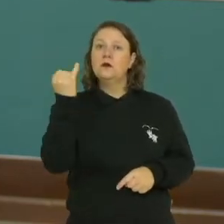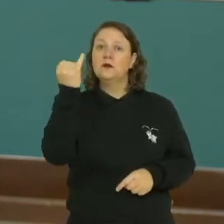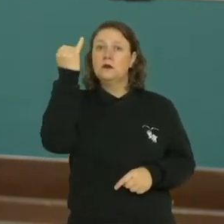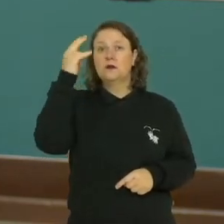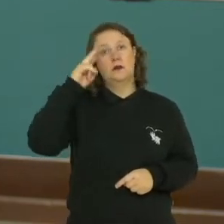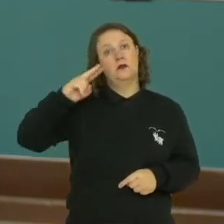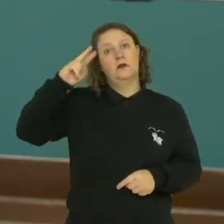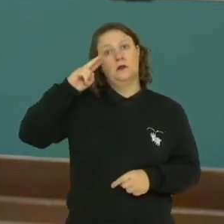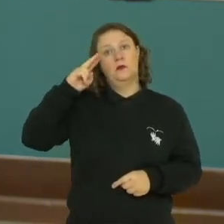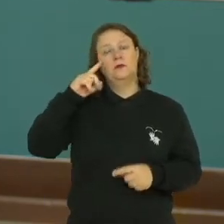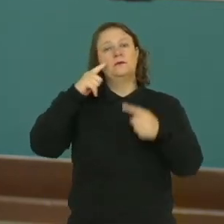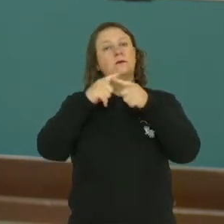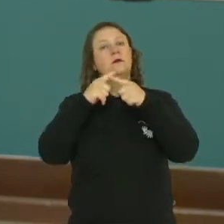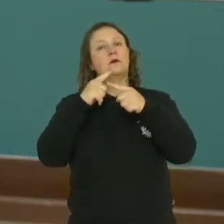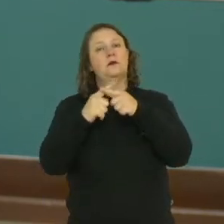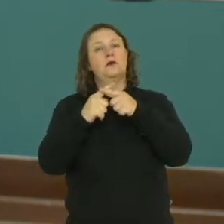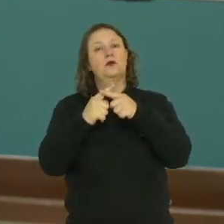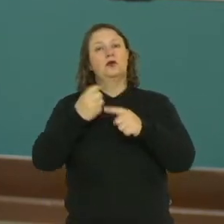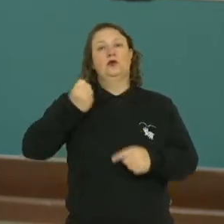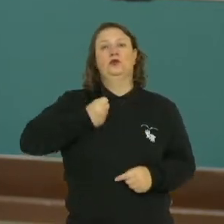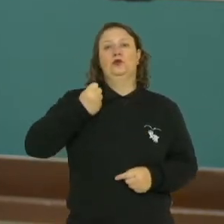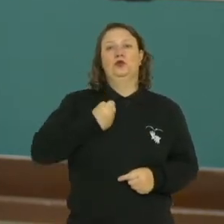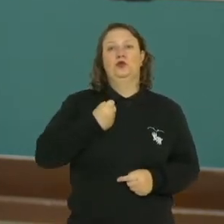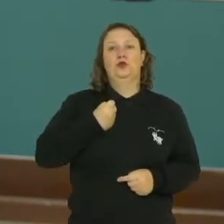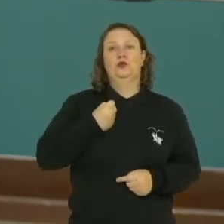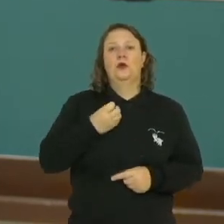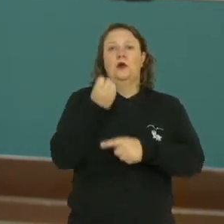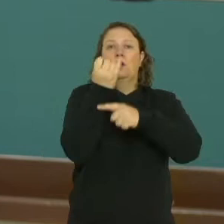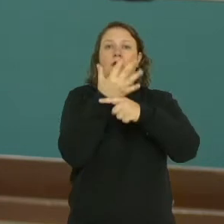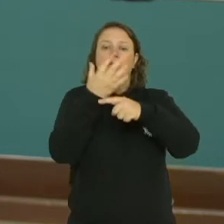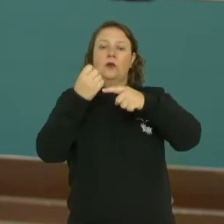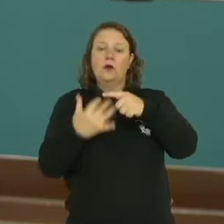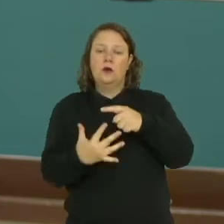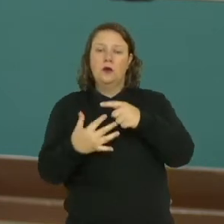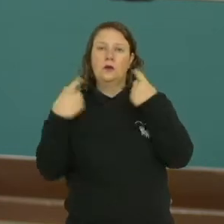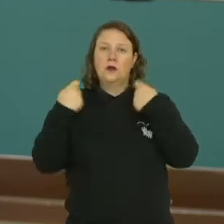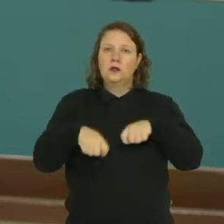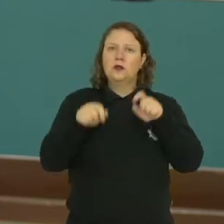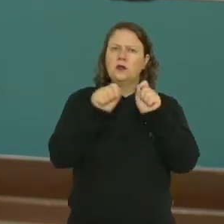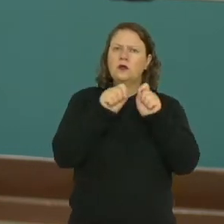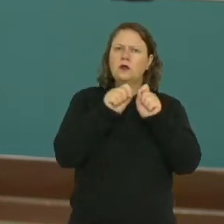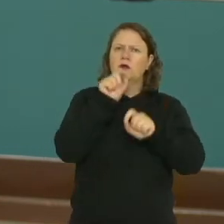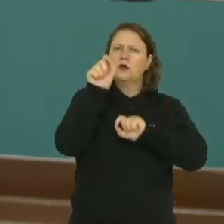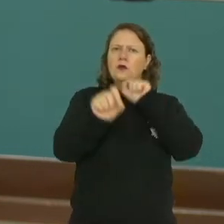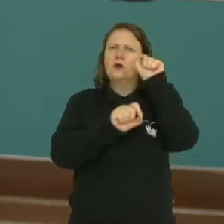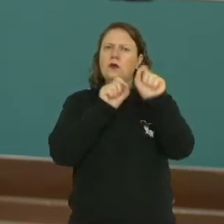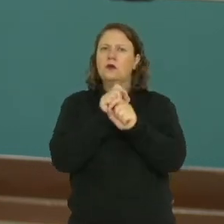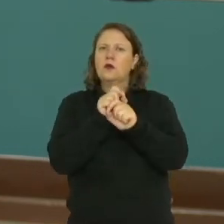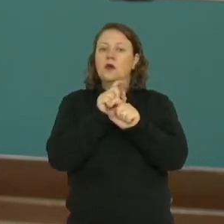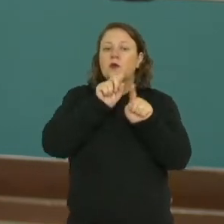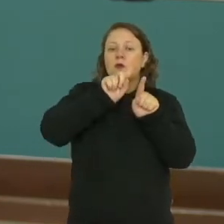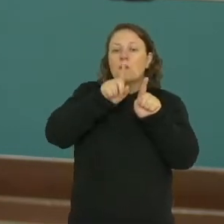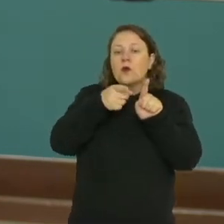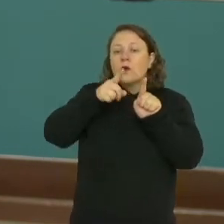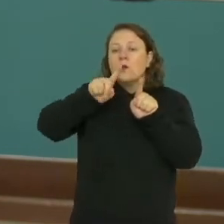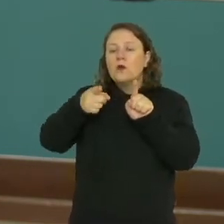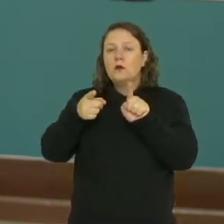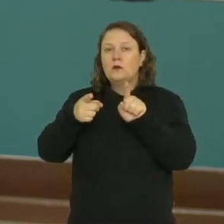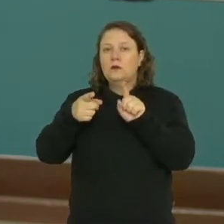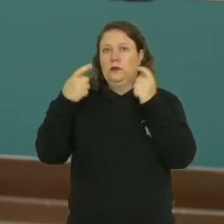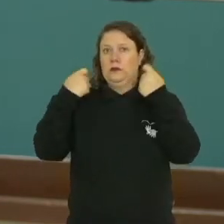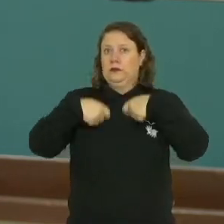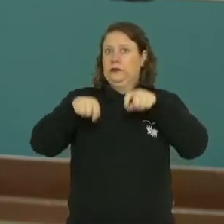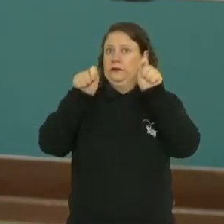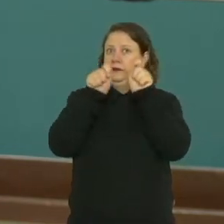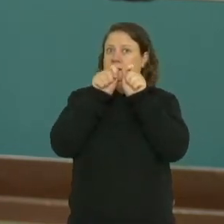números decimais, a gente conta as casas decimais do número que está sendo multiplicado para colocar a mesma quantidade lá